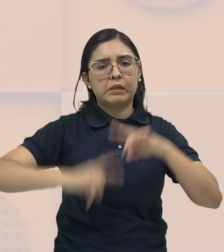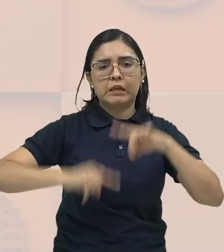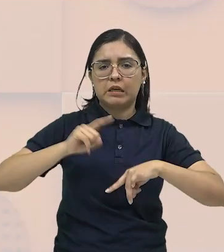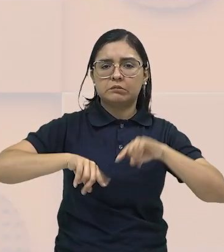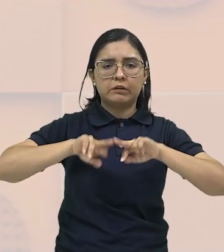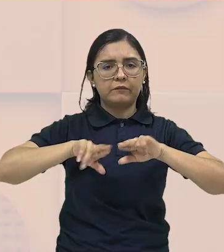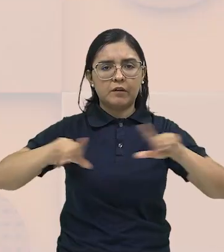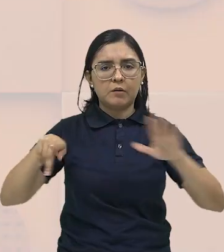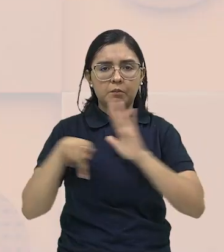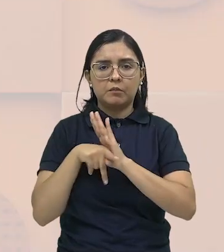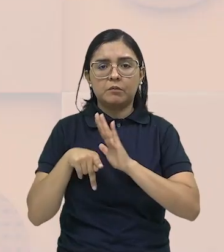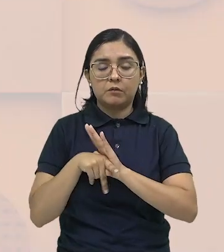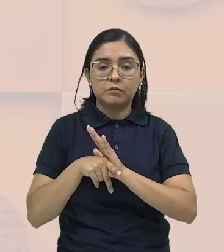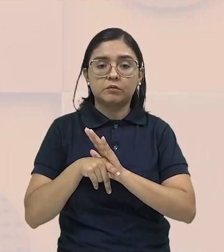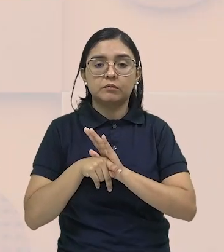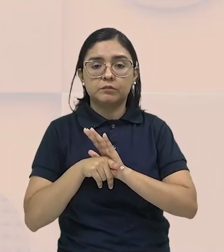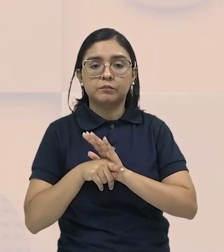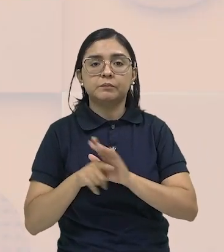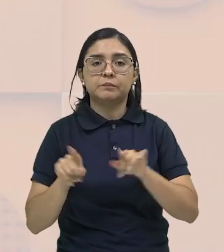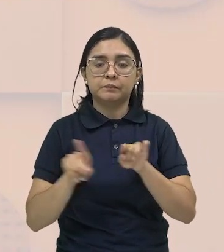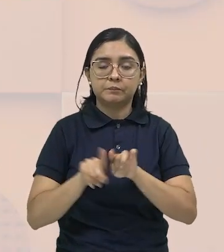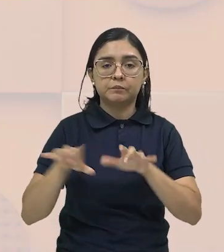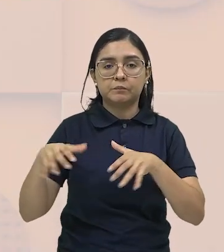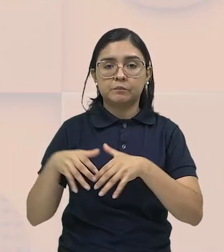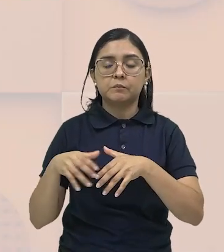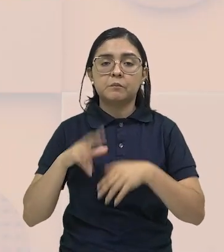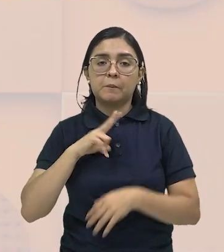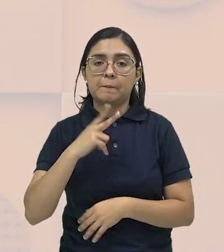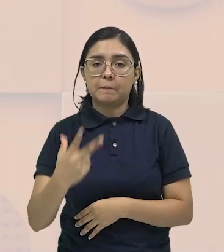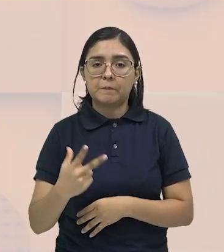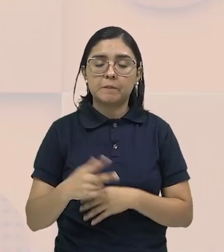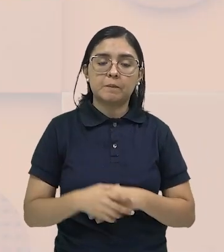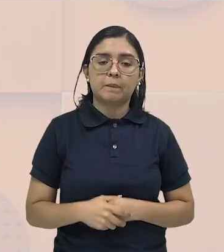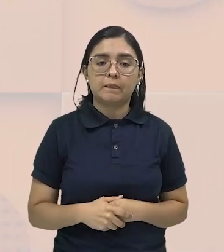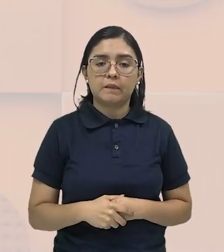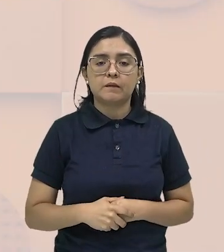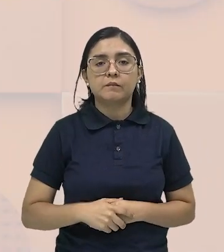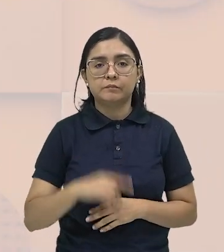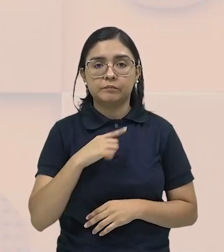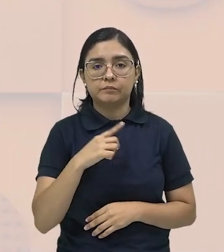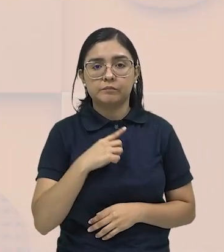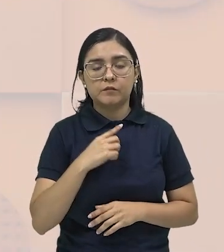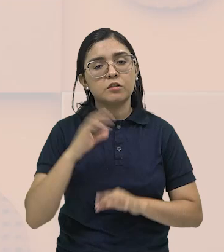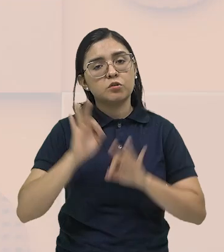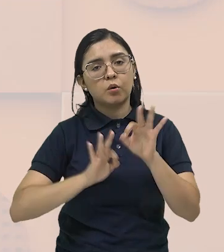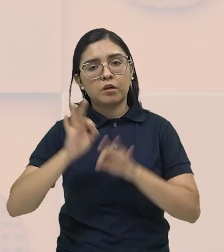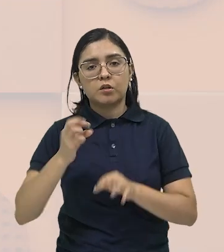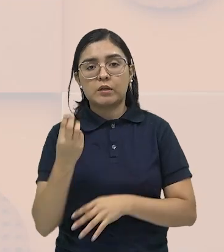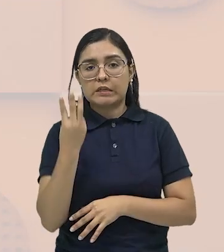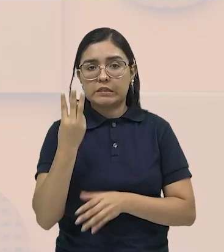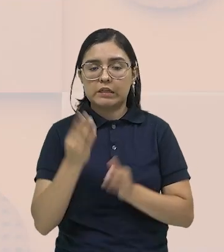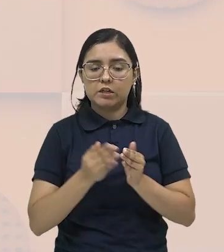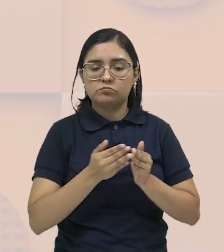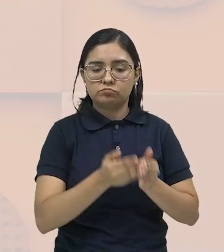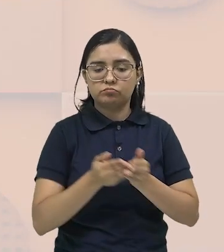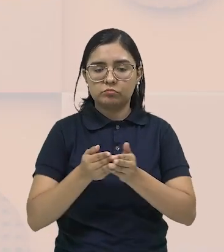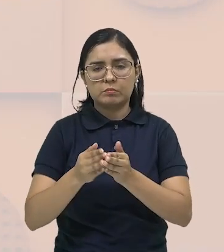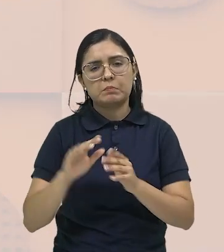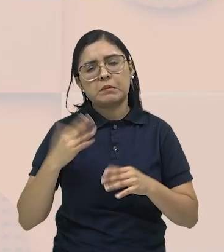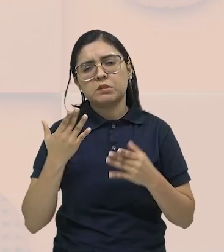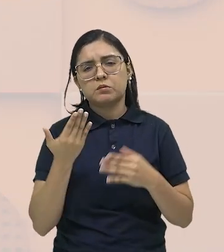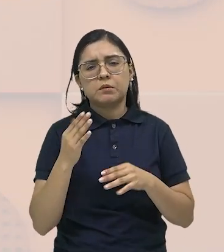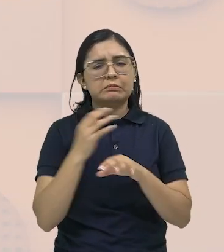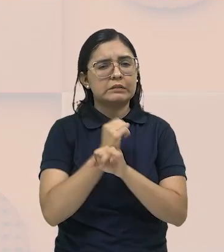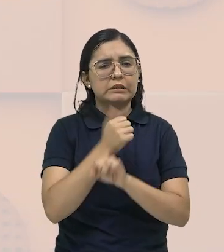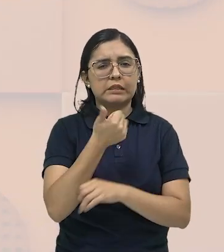biblioteca e a corte portuguesa, né, em 3 navios. Então, cerca de 10 mil